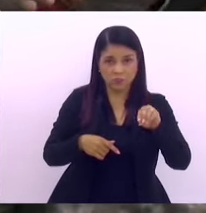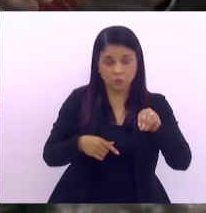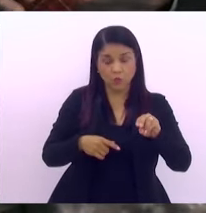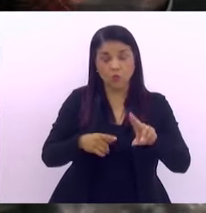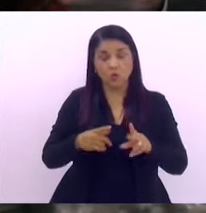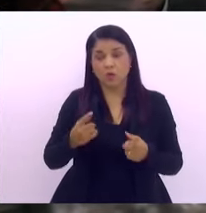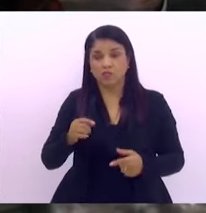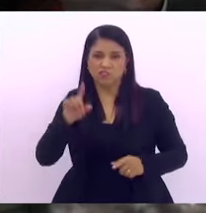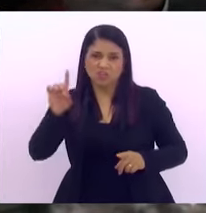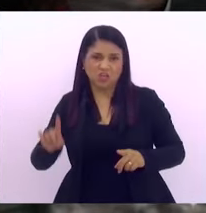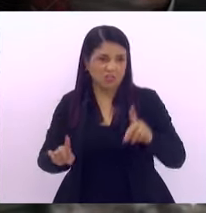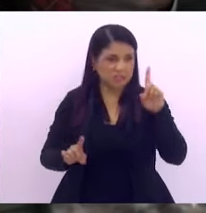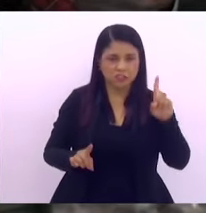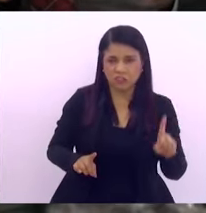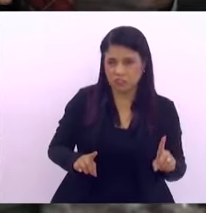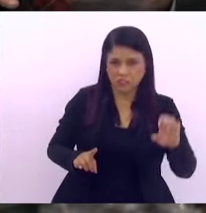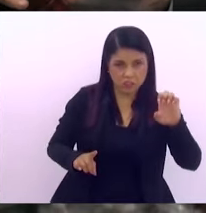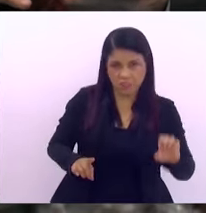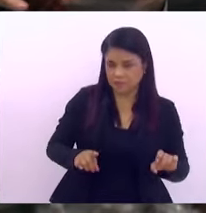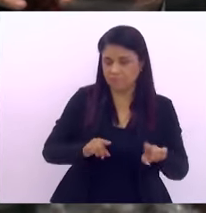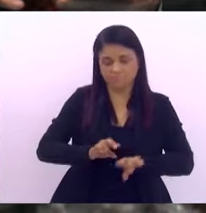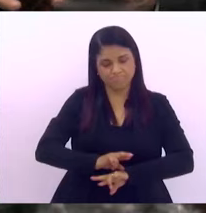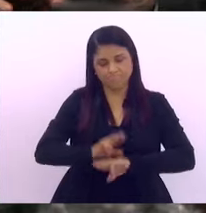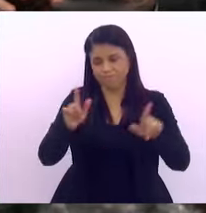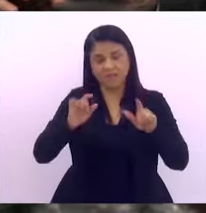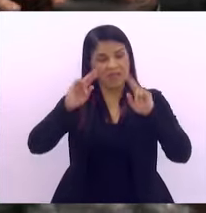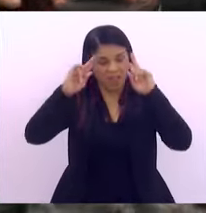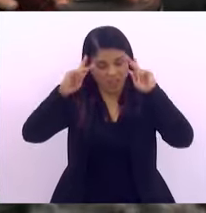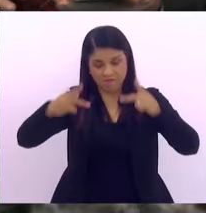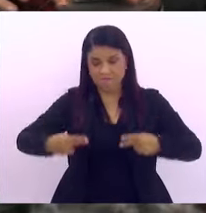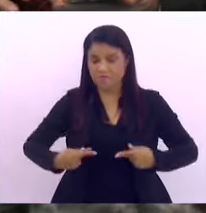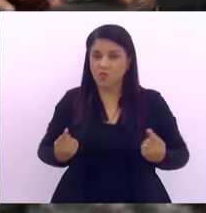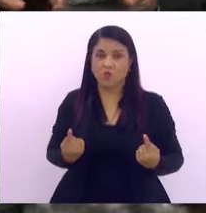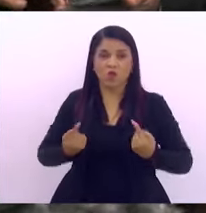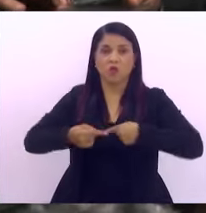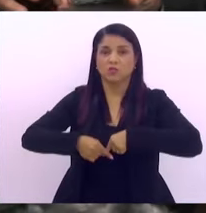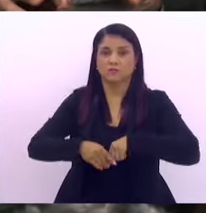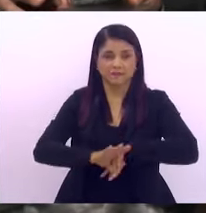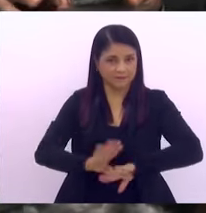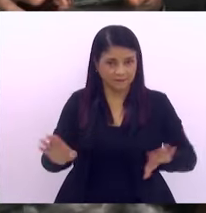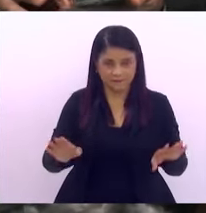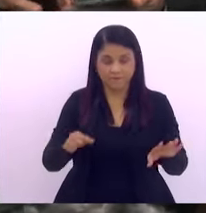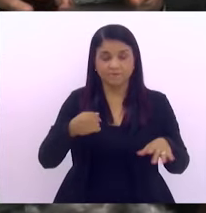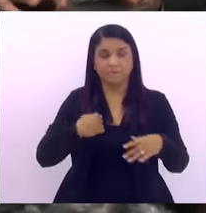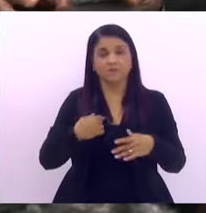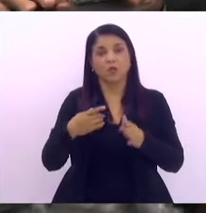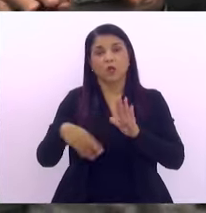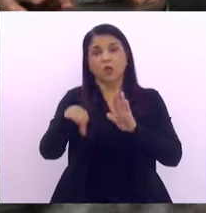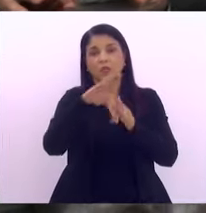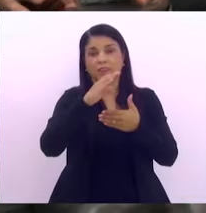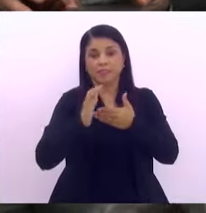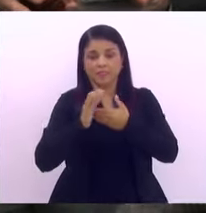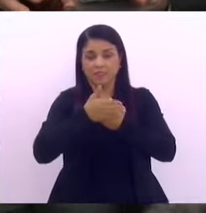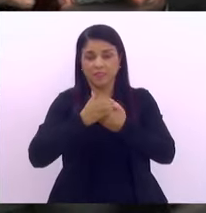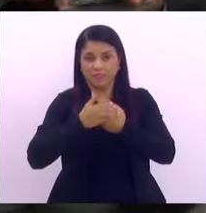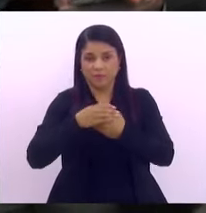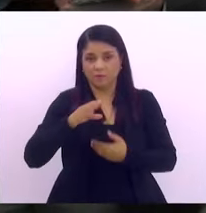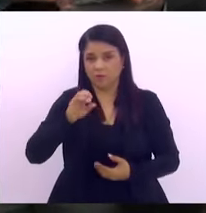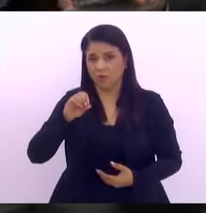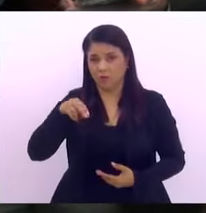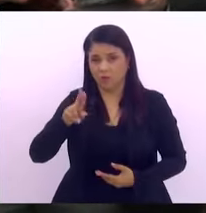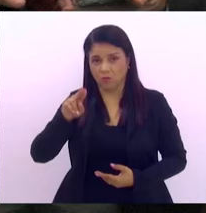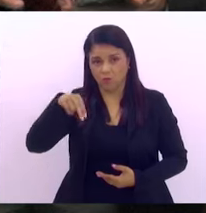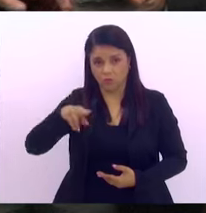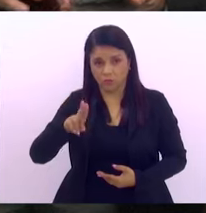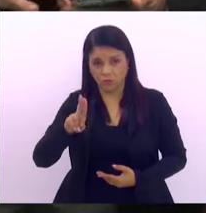humanidade. Assim como o descumprimento dos termos da ONU e sabotar que hajam dois